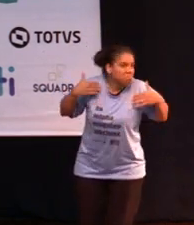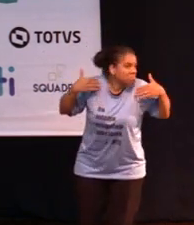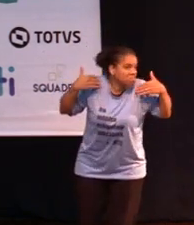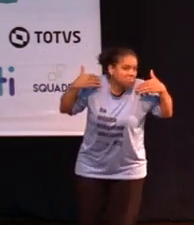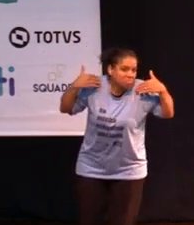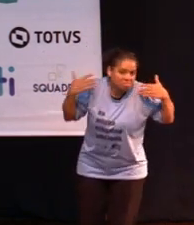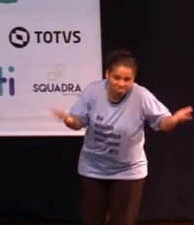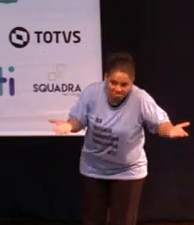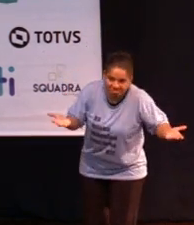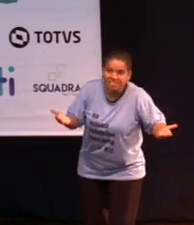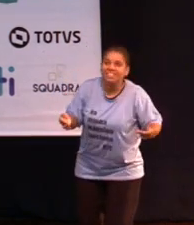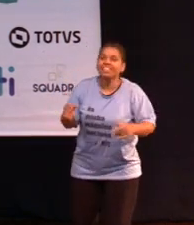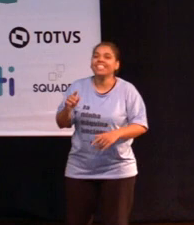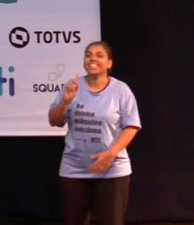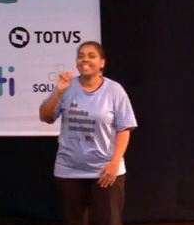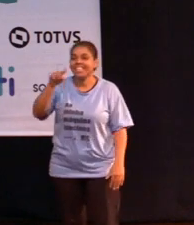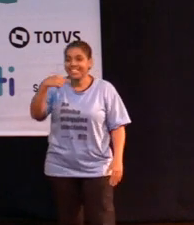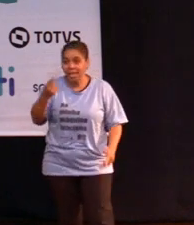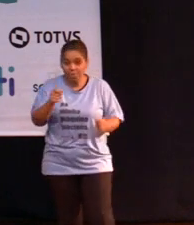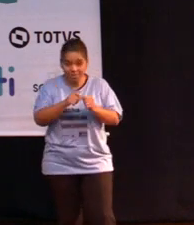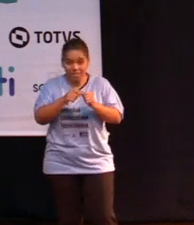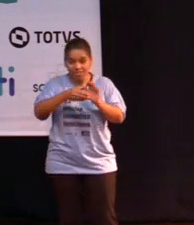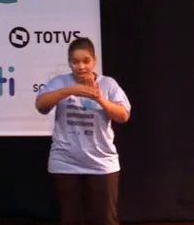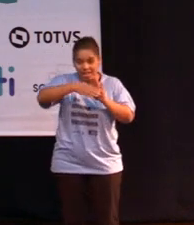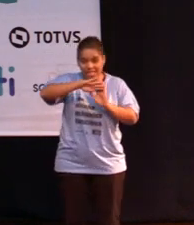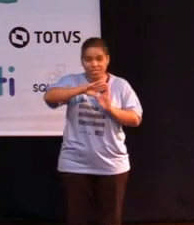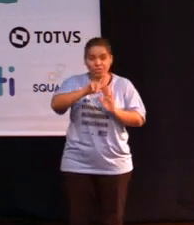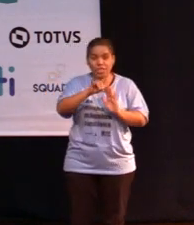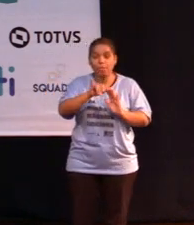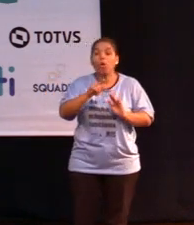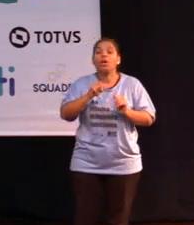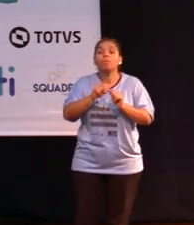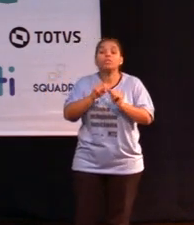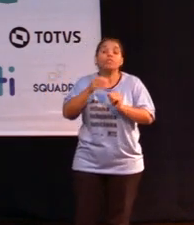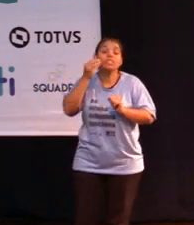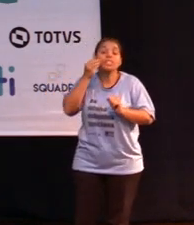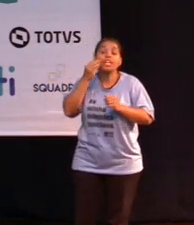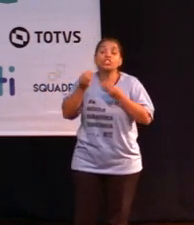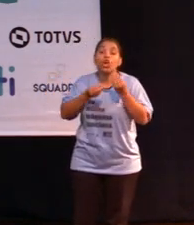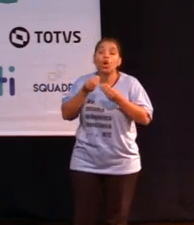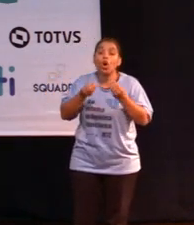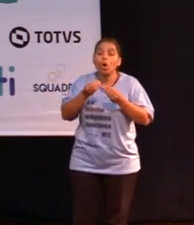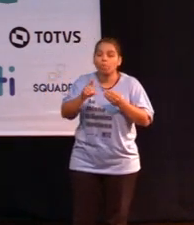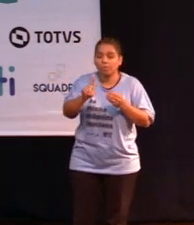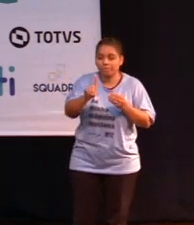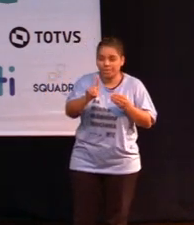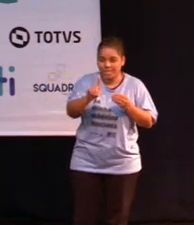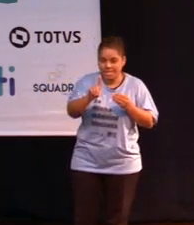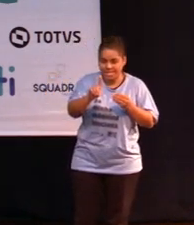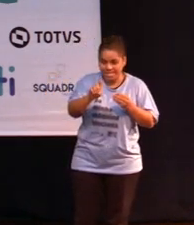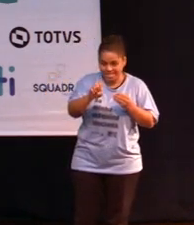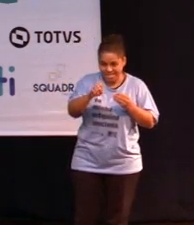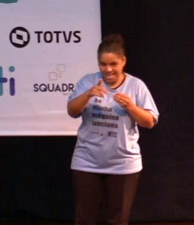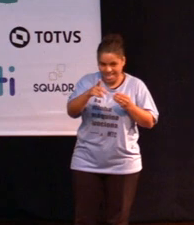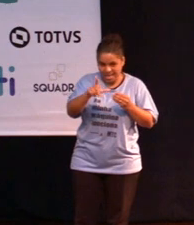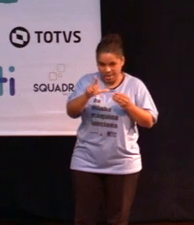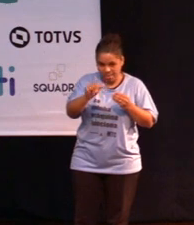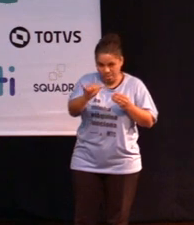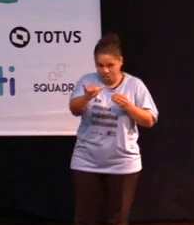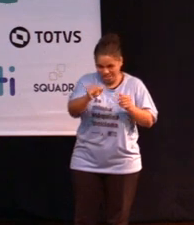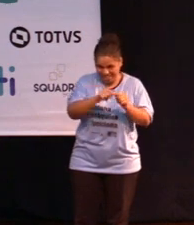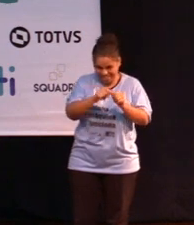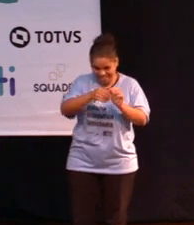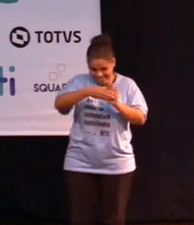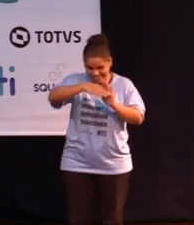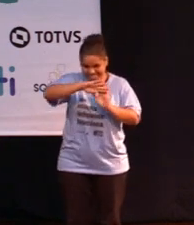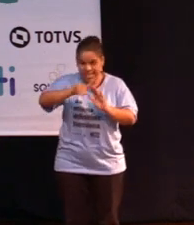e depois de depois que faz depois como é que os testes manuais de novo se um desenvolvedor pediu qual terá uma coisa que afetou